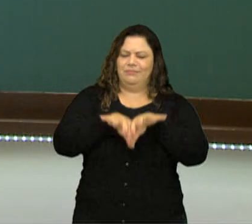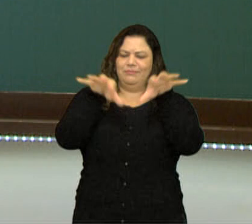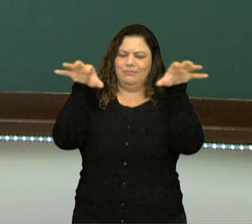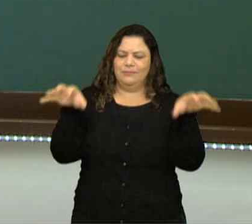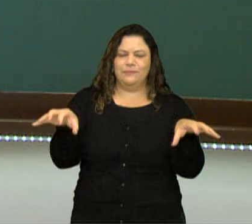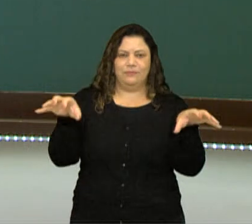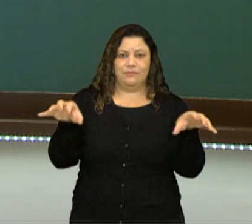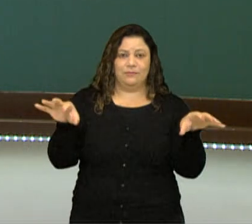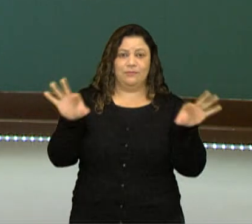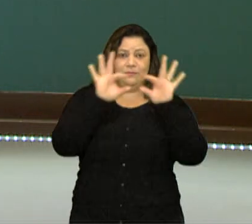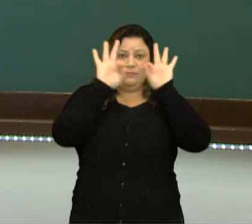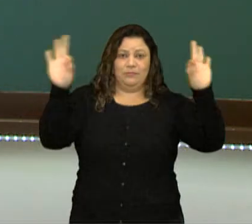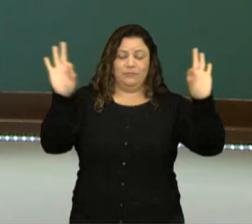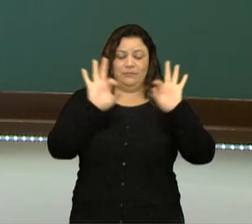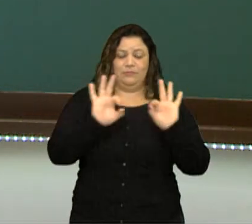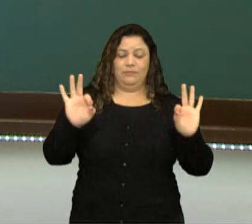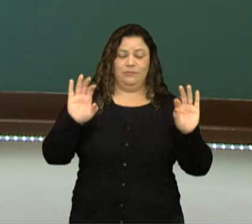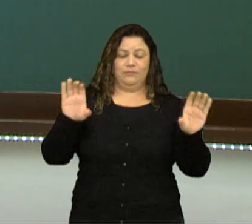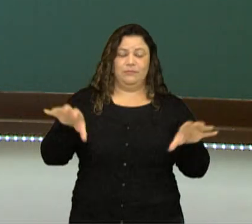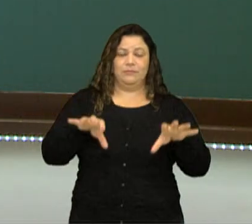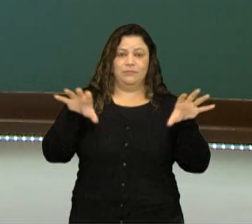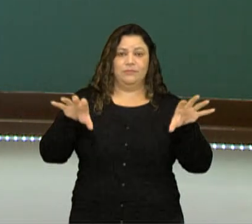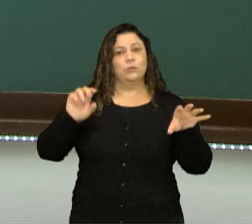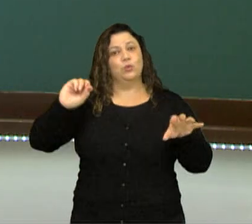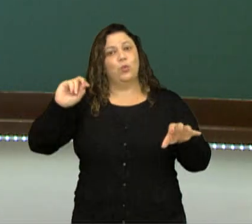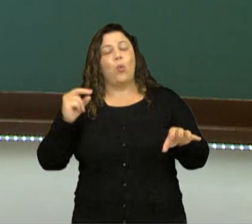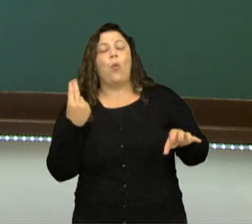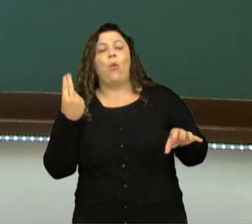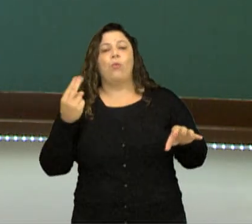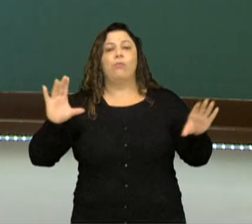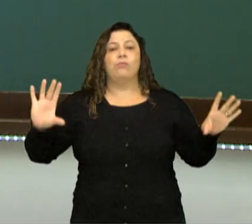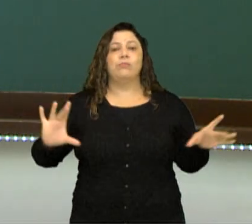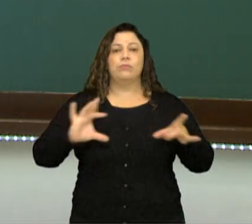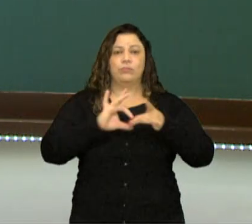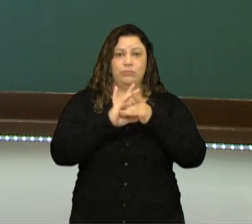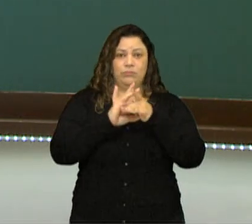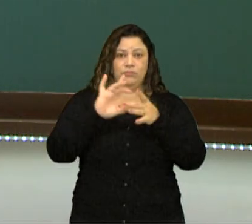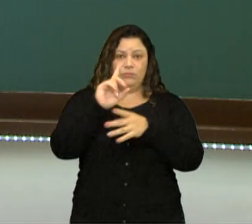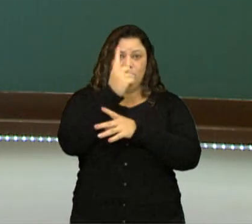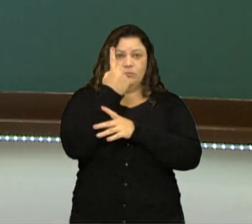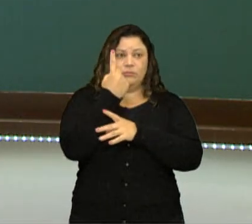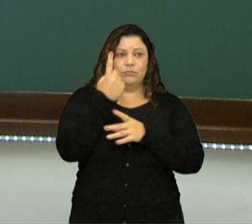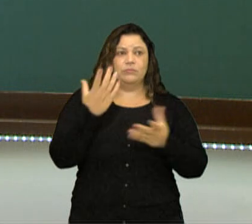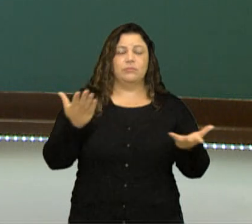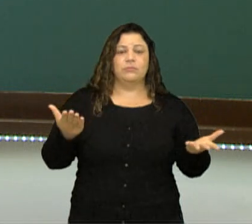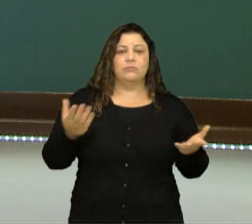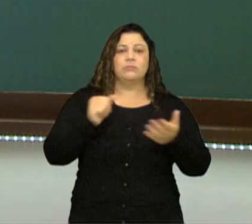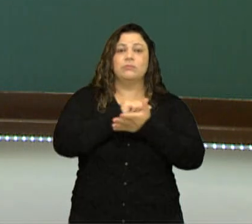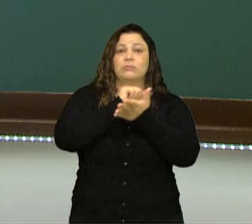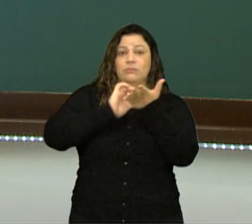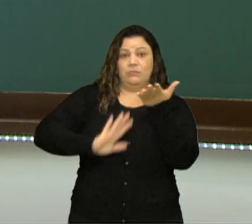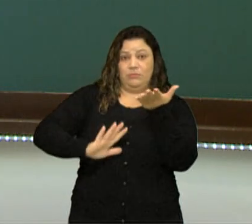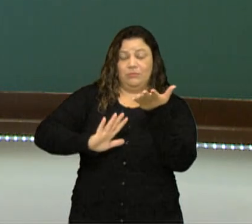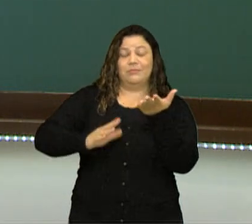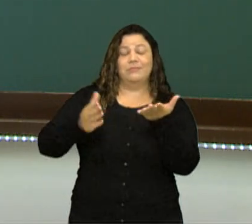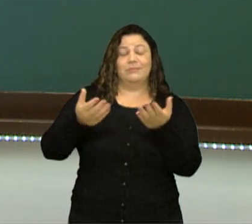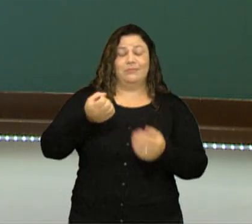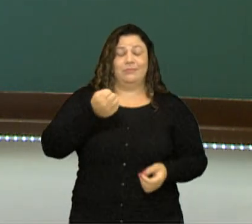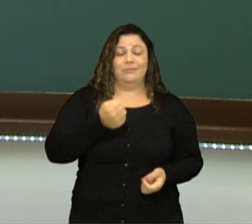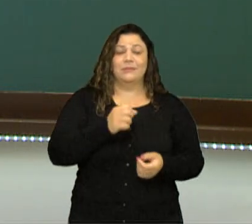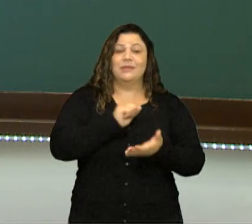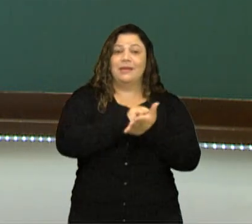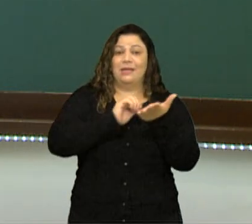duas orações ou unir, deixar em uma única? Isso é sua atividade aqui do número